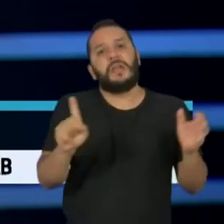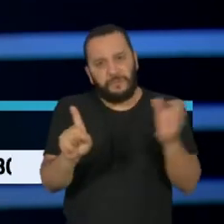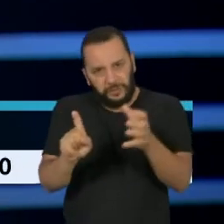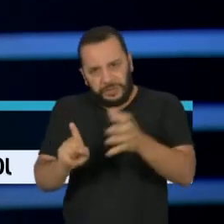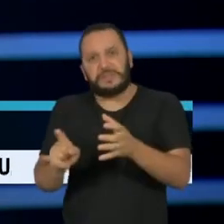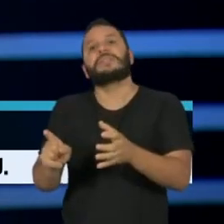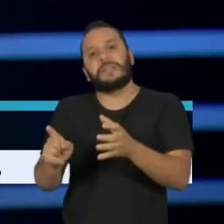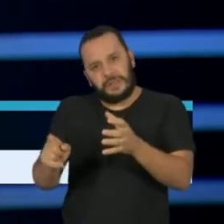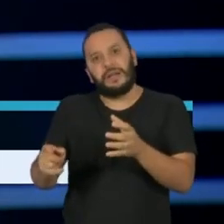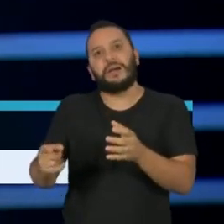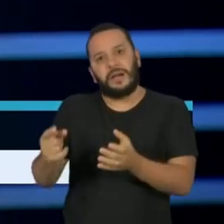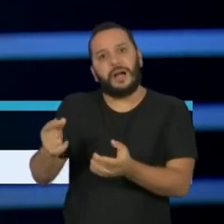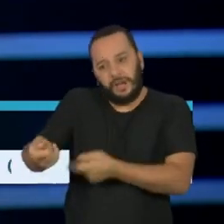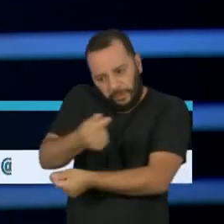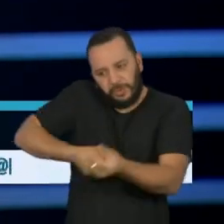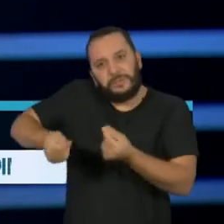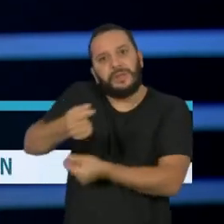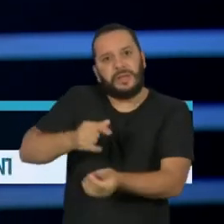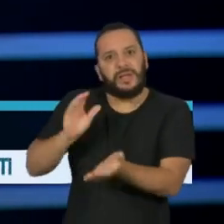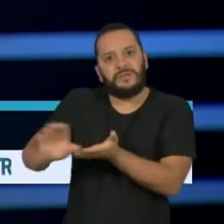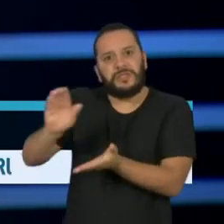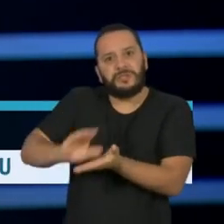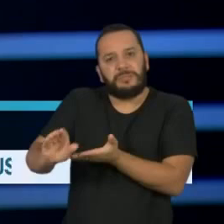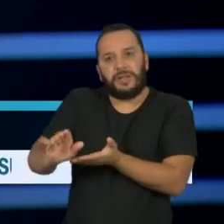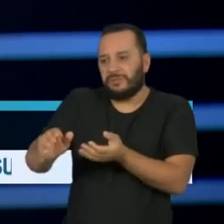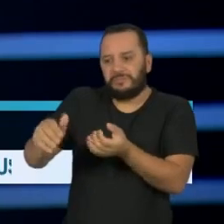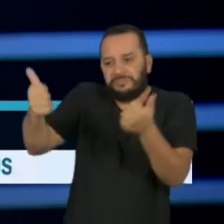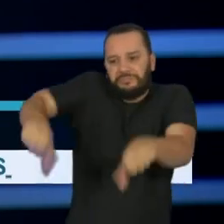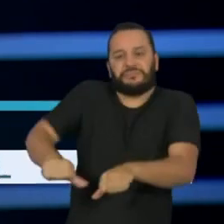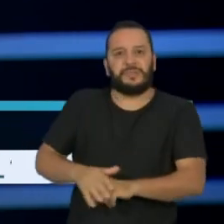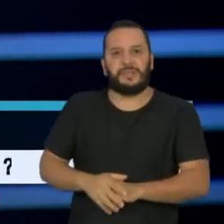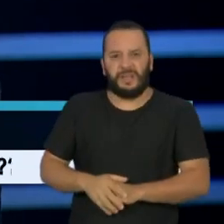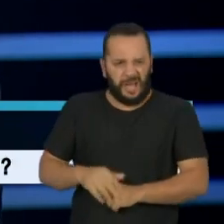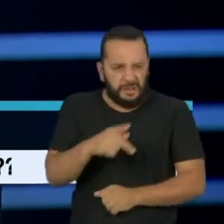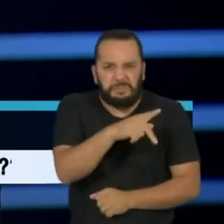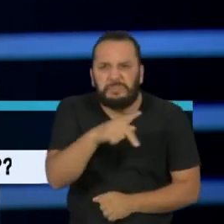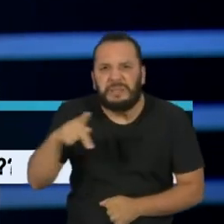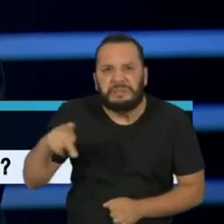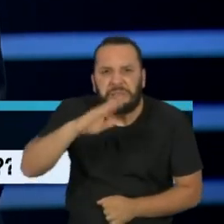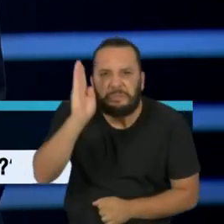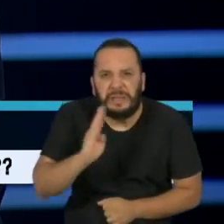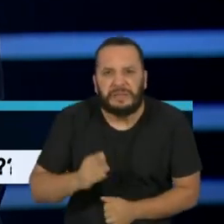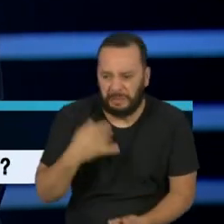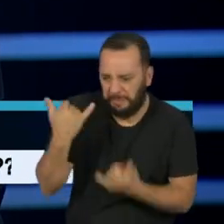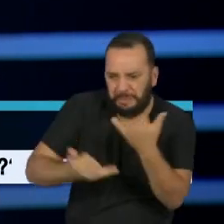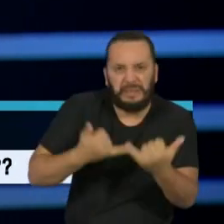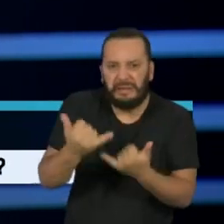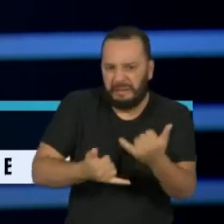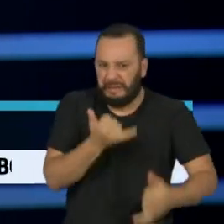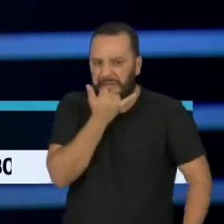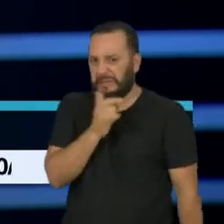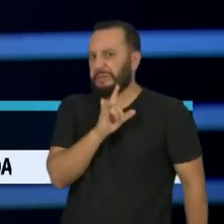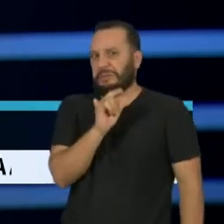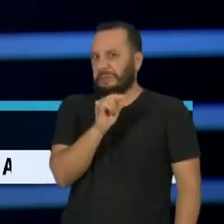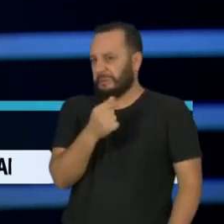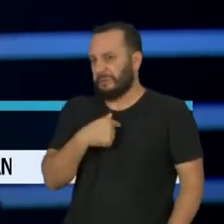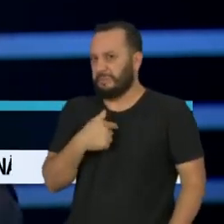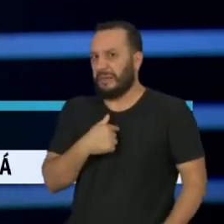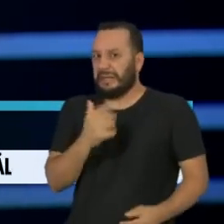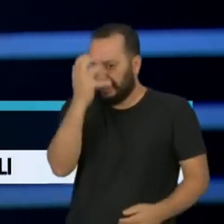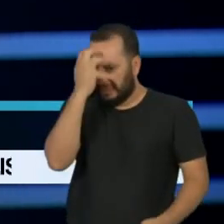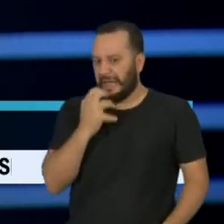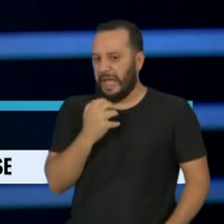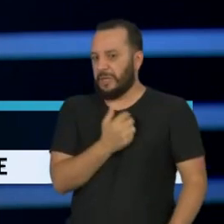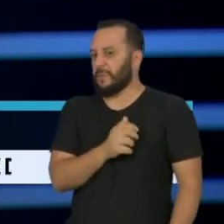investimento, ele assusta. As pessoas falam, olha, se esse é o presidente da República, ele brinca com essas coisas, ele pode fazer qualquer coisa. Então, isso impacta a economia. E,